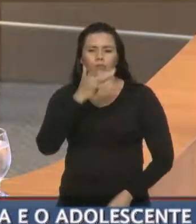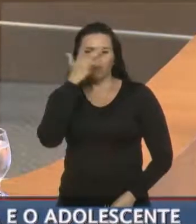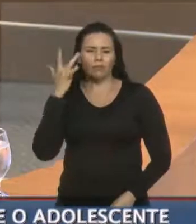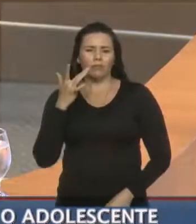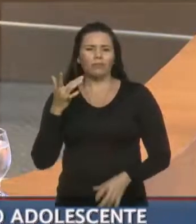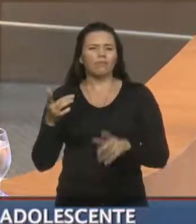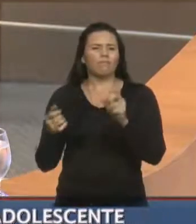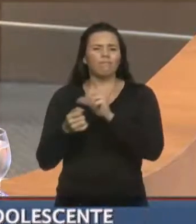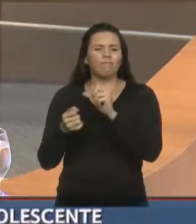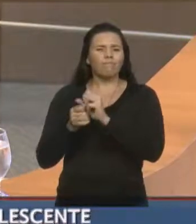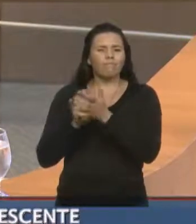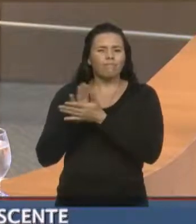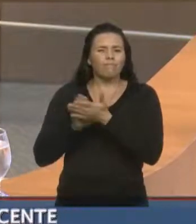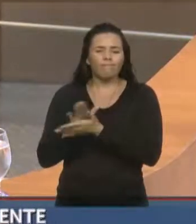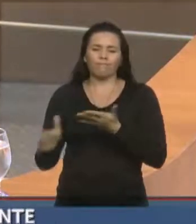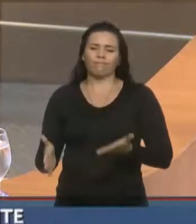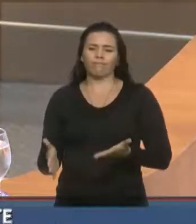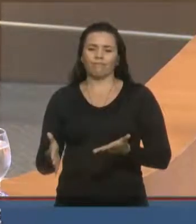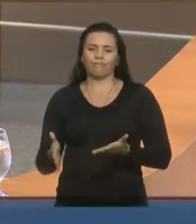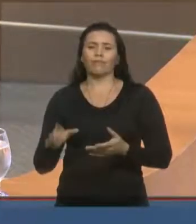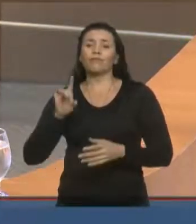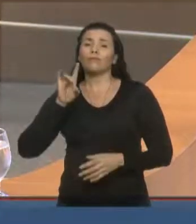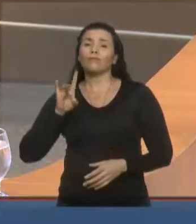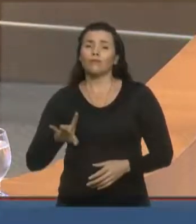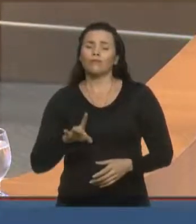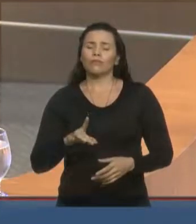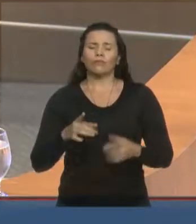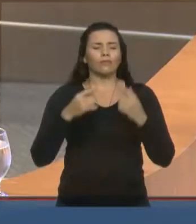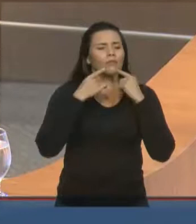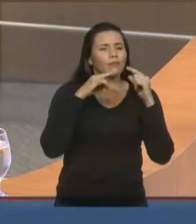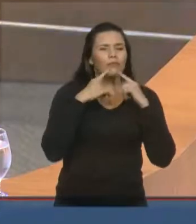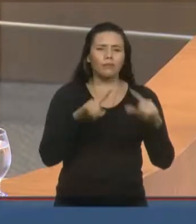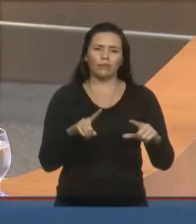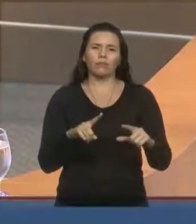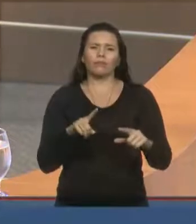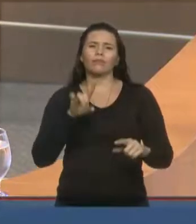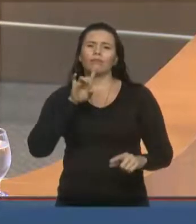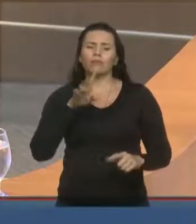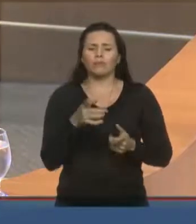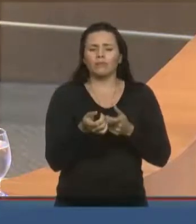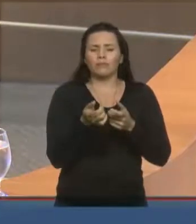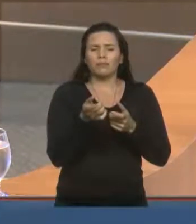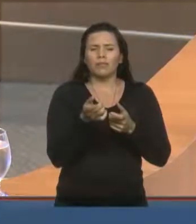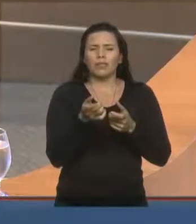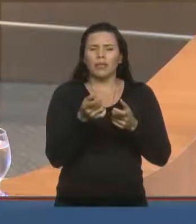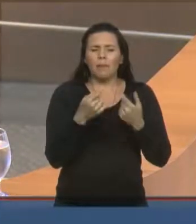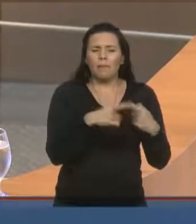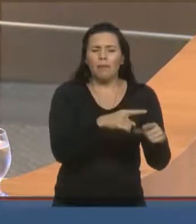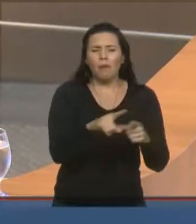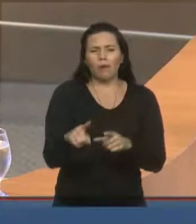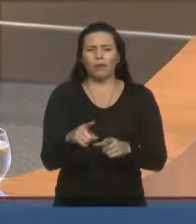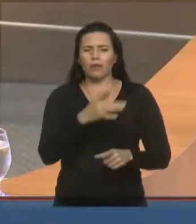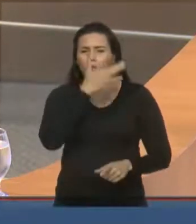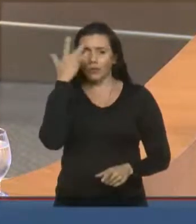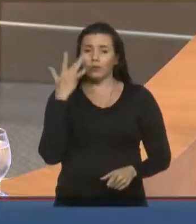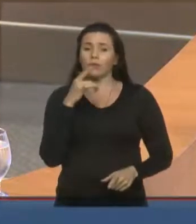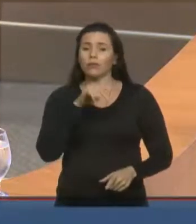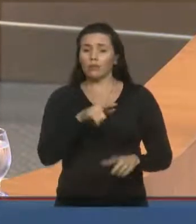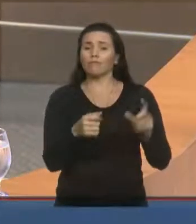apenas criticam. Aqueles que fazem algo, aqueles que fazem alguma coisa. Esse trabalho que,